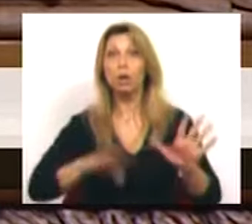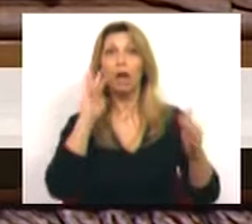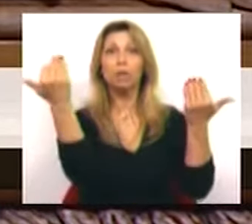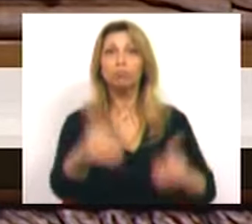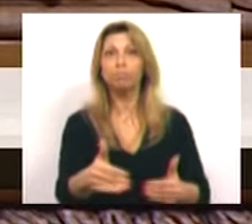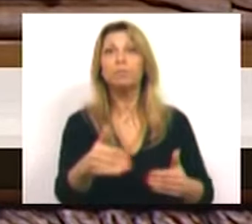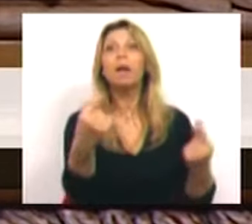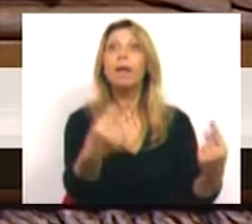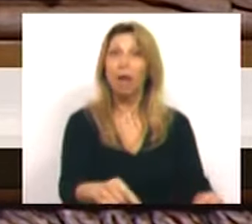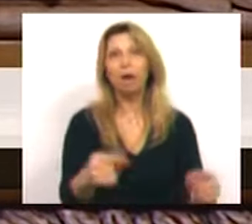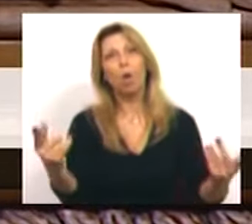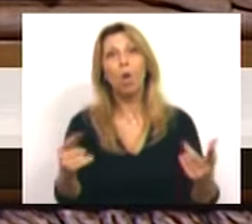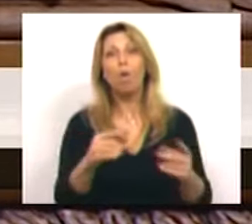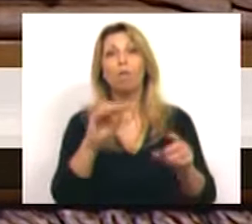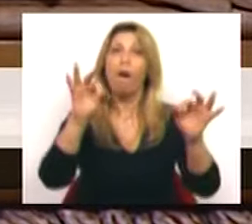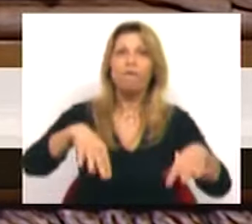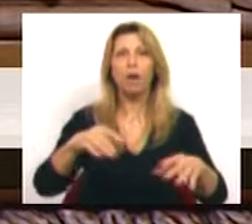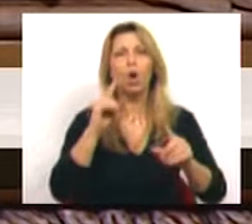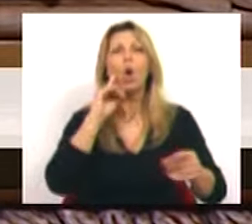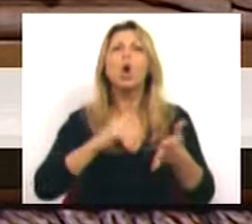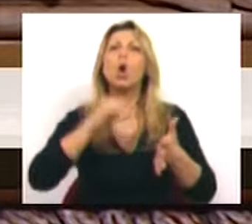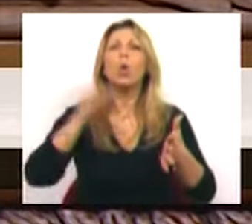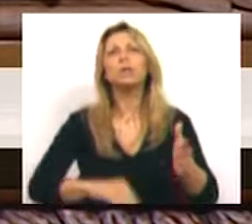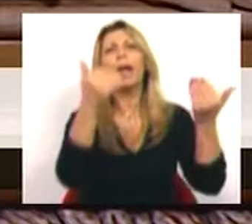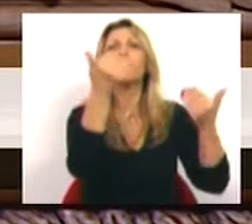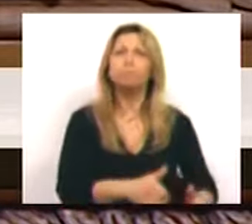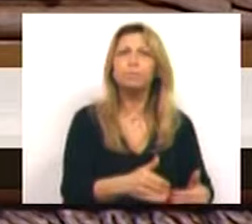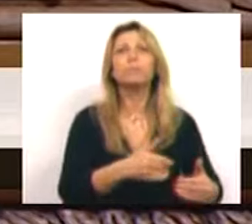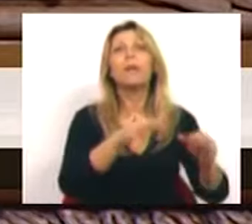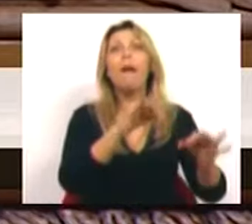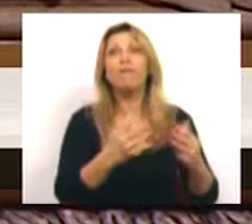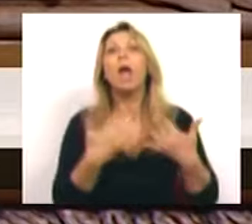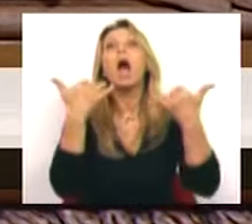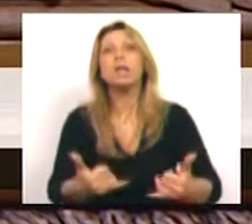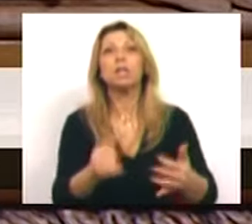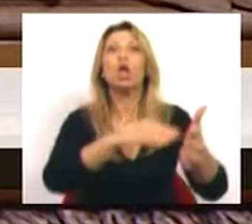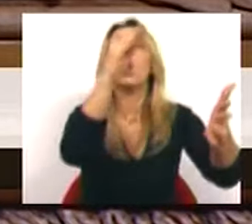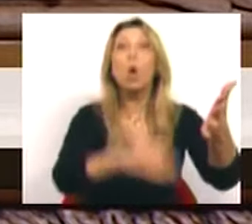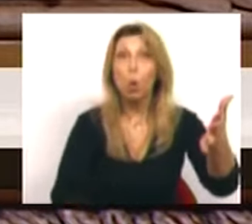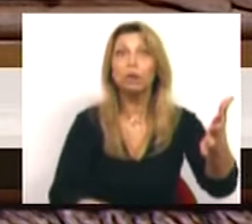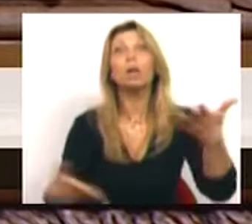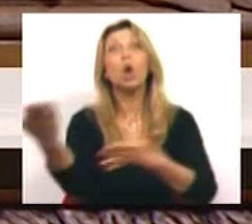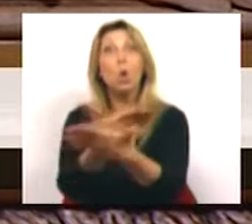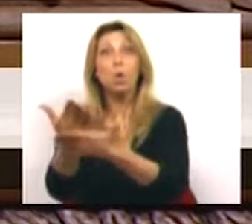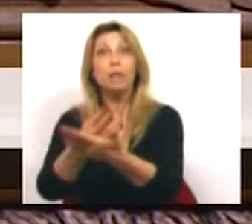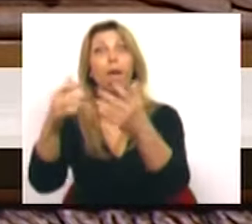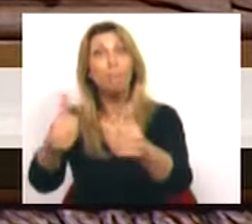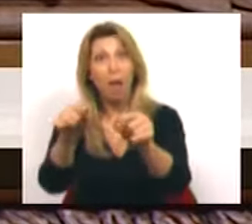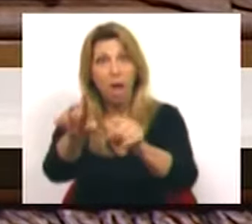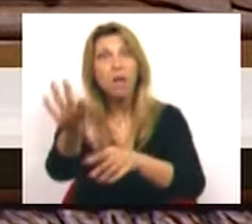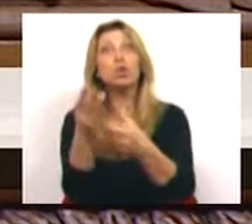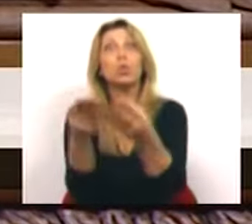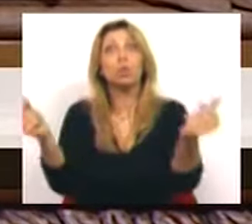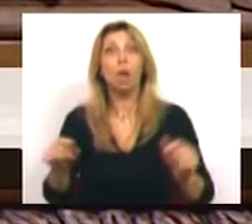substituído por outro contrato livremente negociado. Essa é a solução. É isso que o PCP propõe.